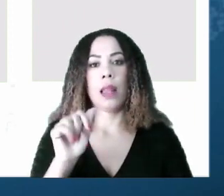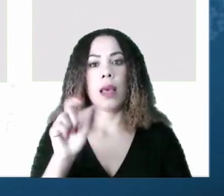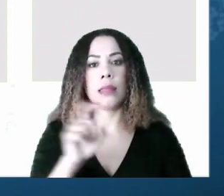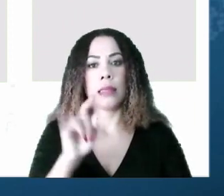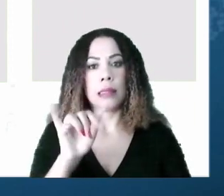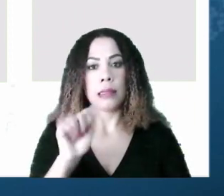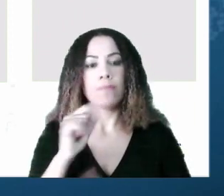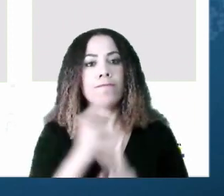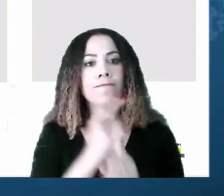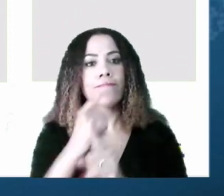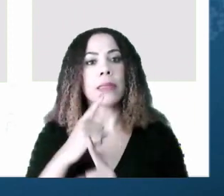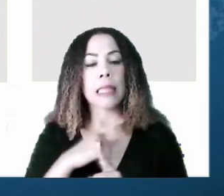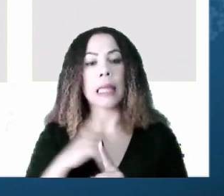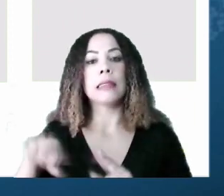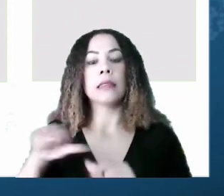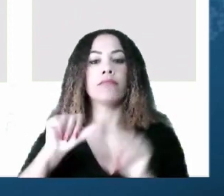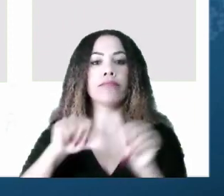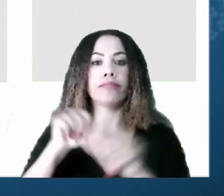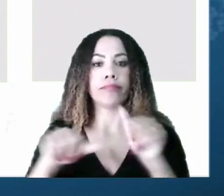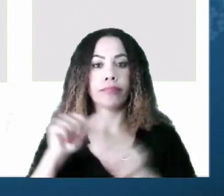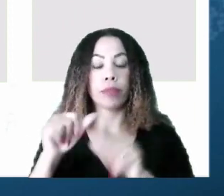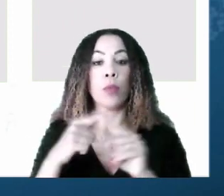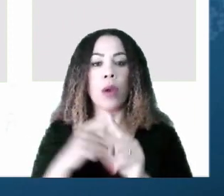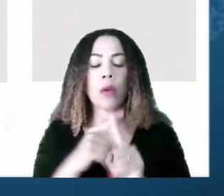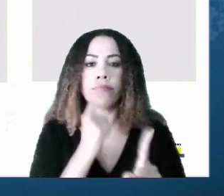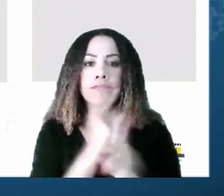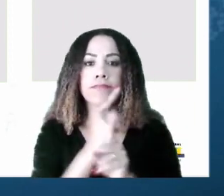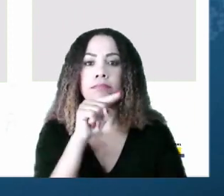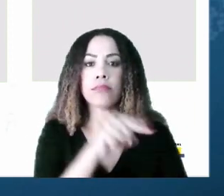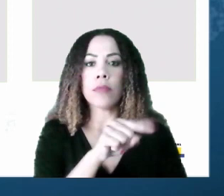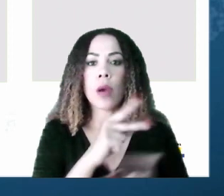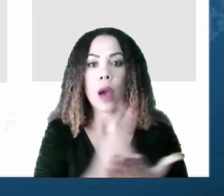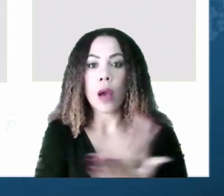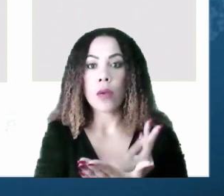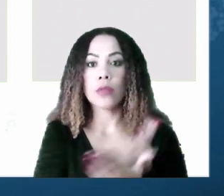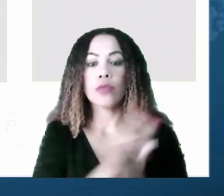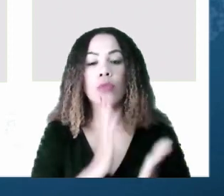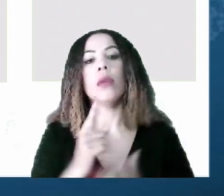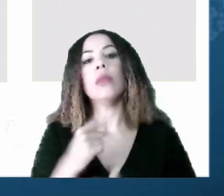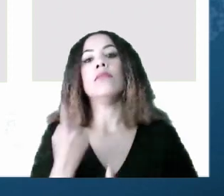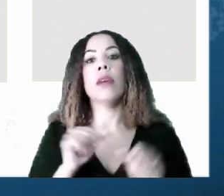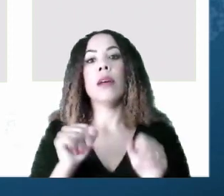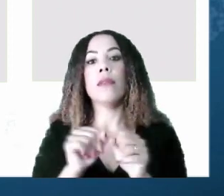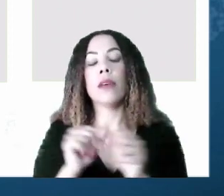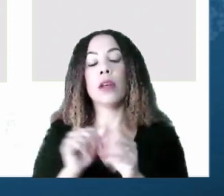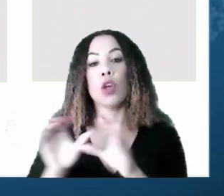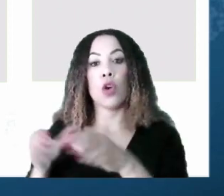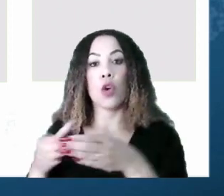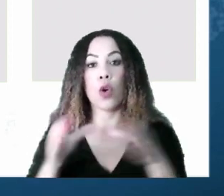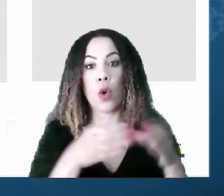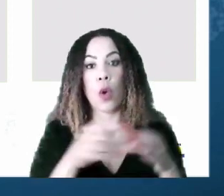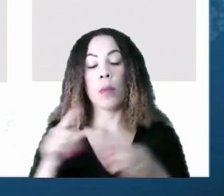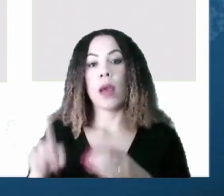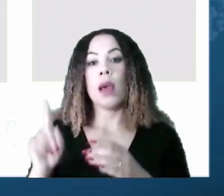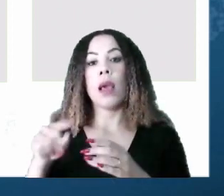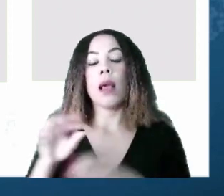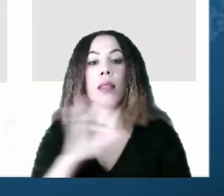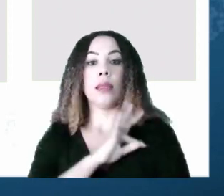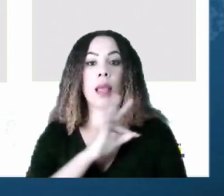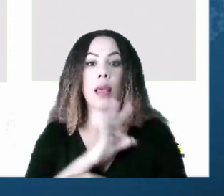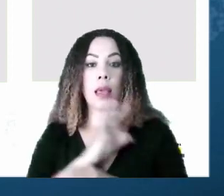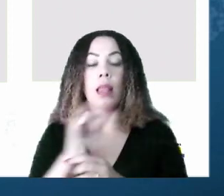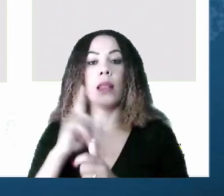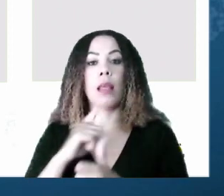que, assim que nós identificamos o caso, nós consolidamos, passamos nas duas comissões, tanto na Câmara Técnica Assessora quanto na Câmara